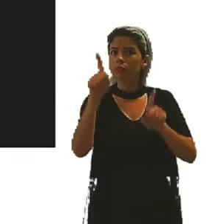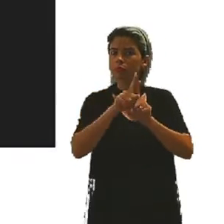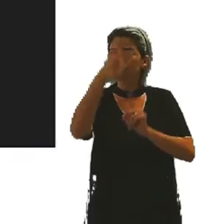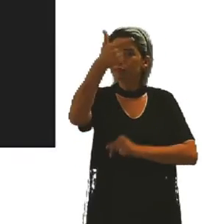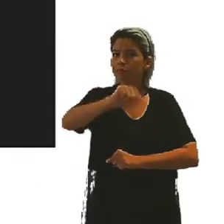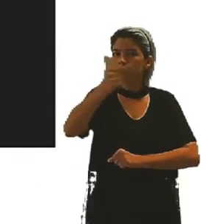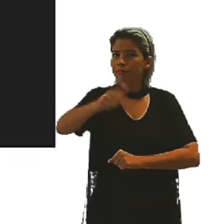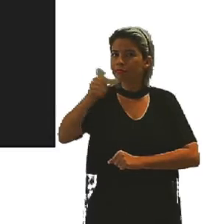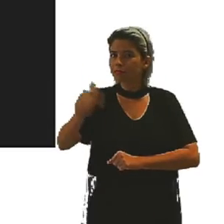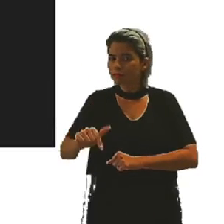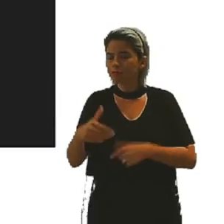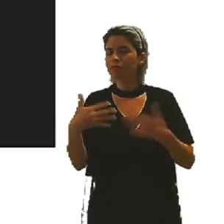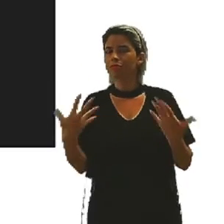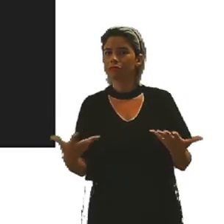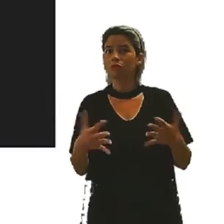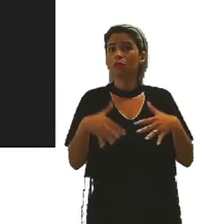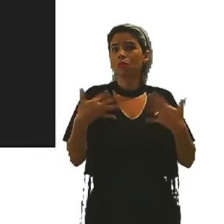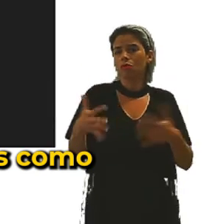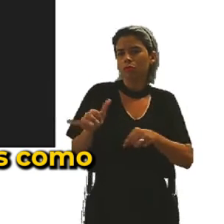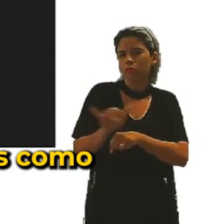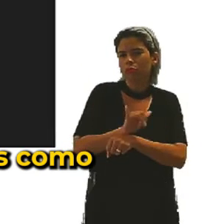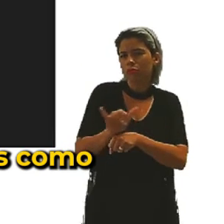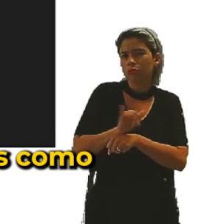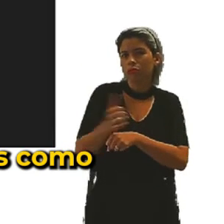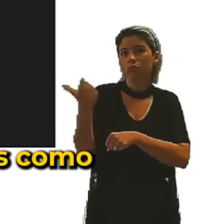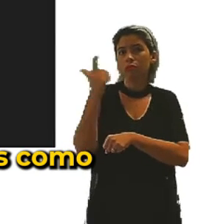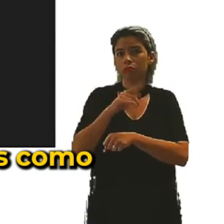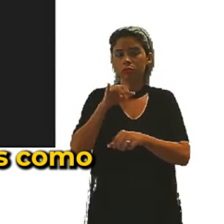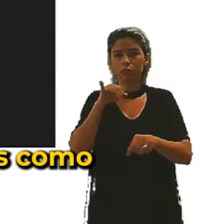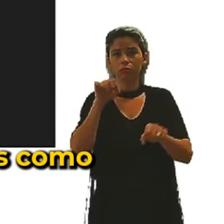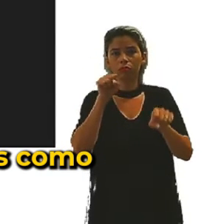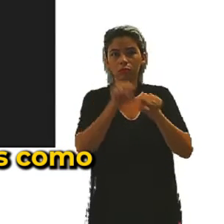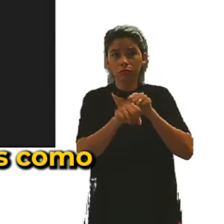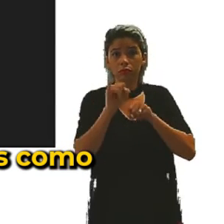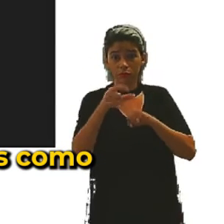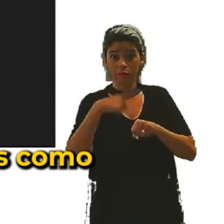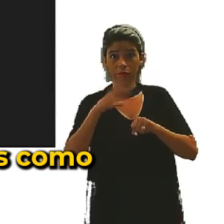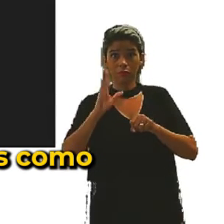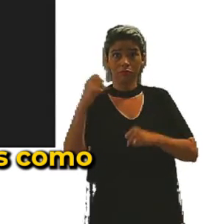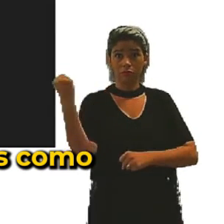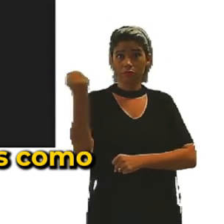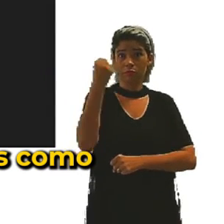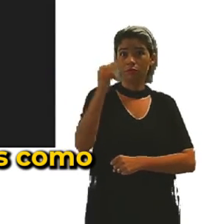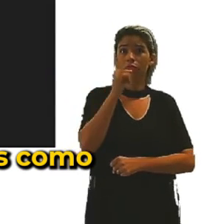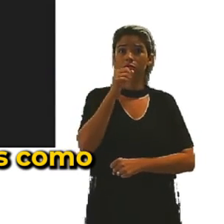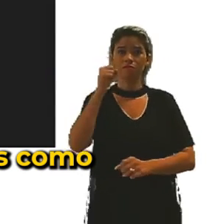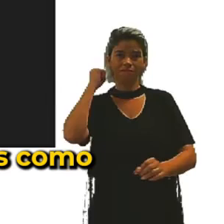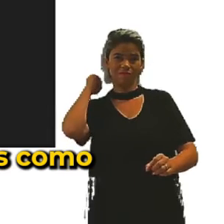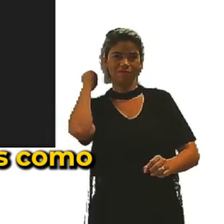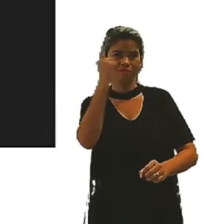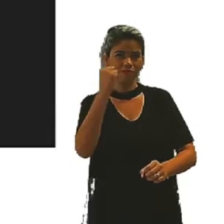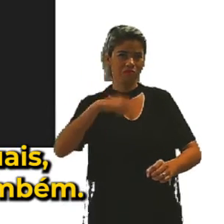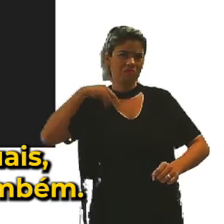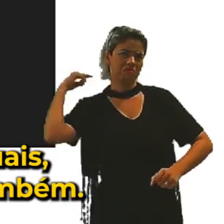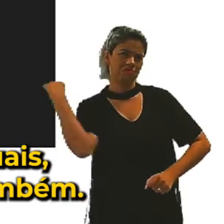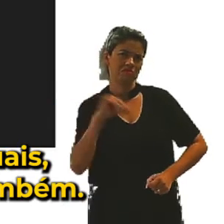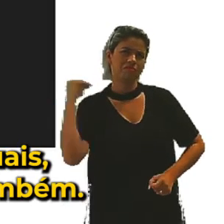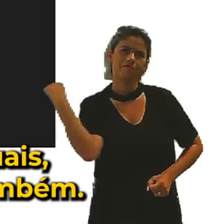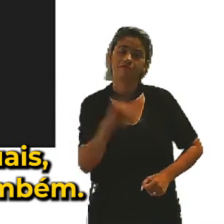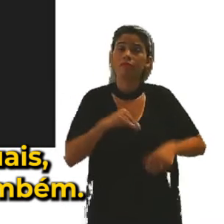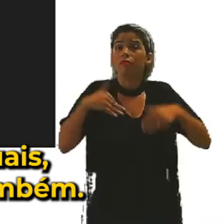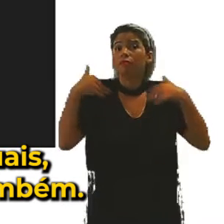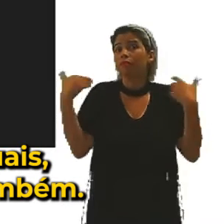frequência. Quais são os meios de agressão? Então, perguntas como se houve agressões graves, como facada, paulada, né?